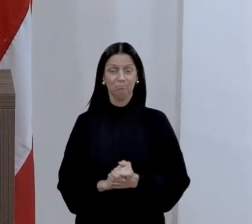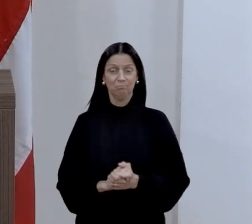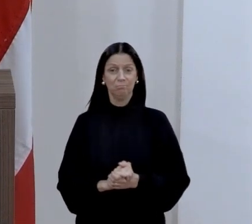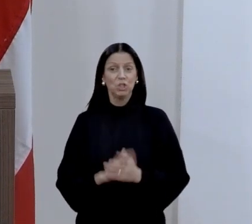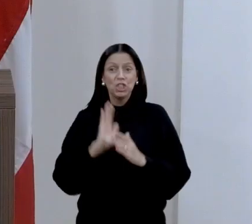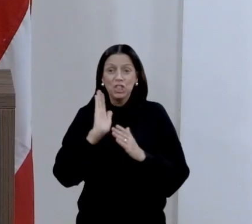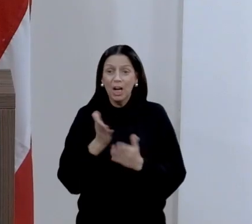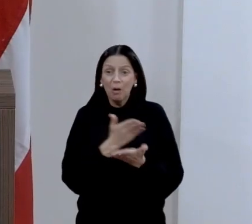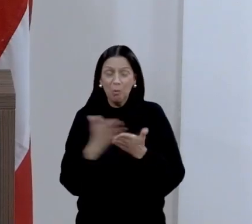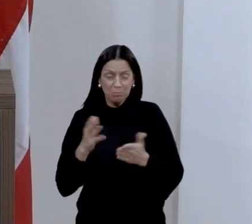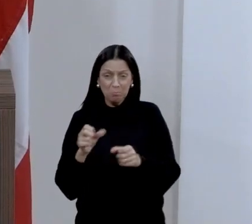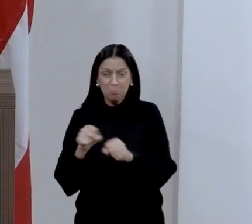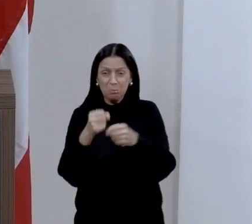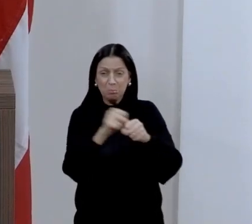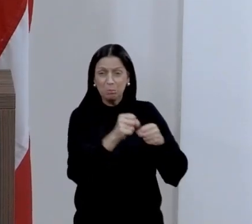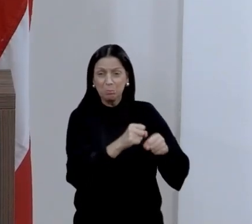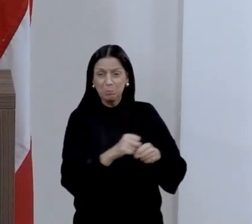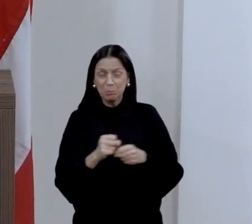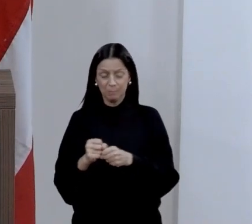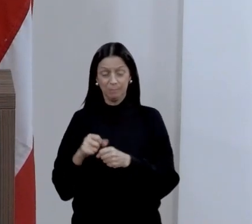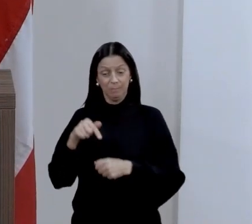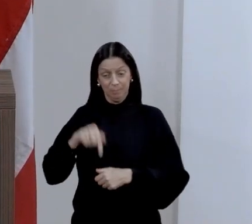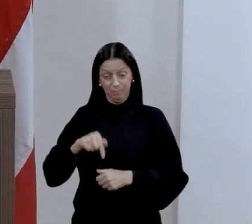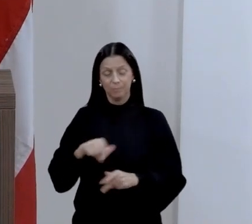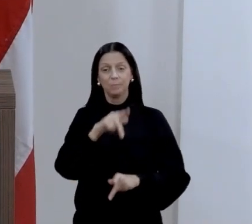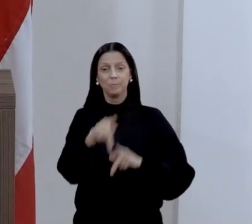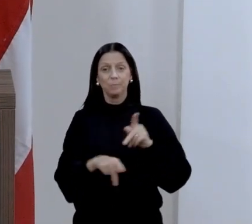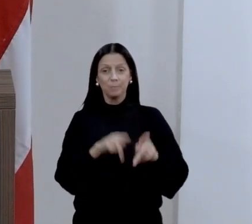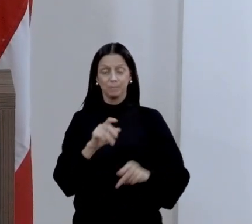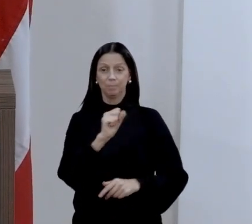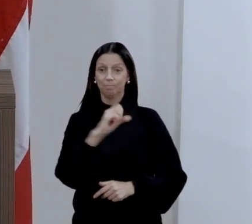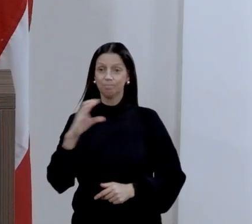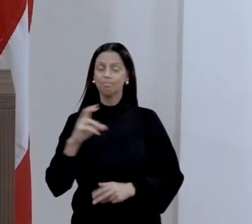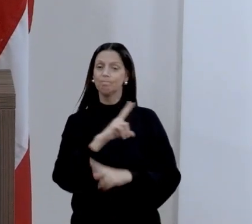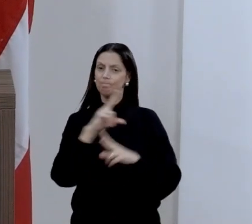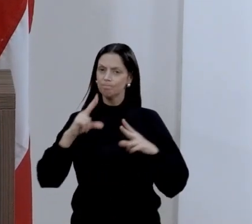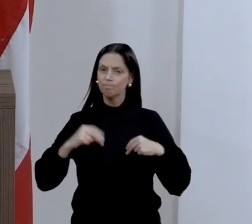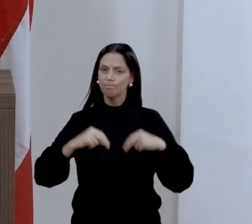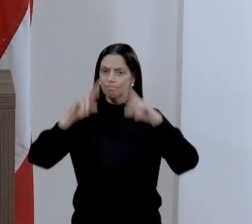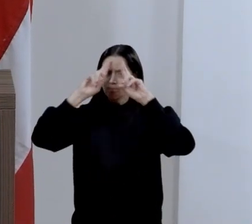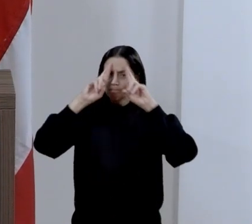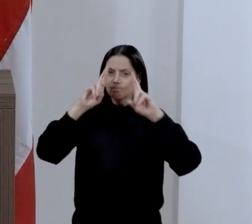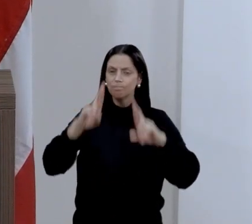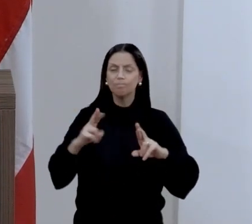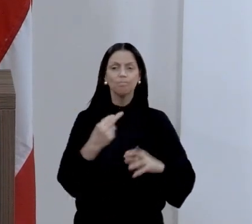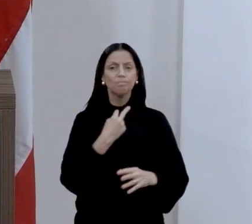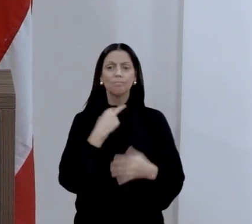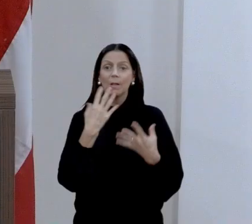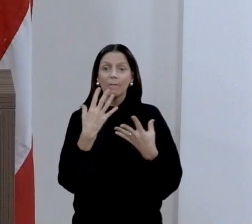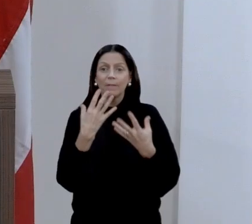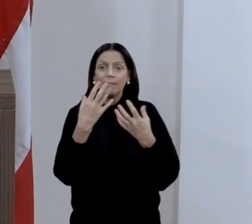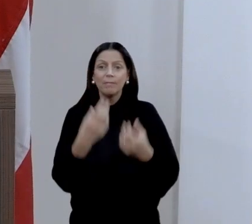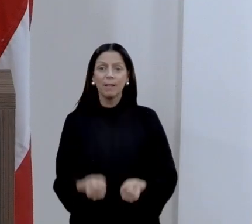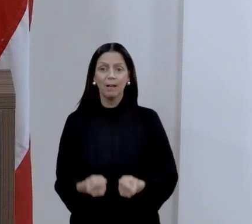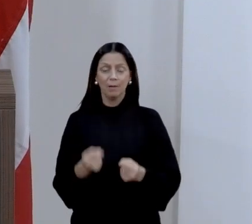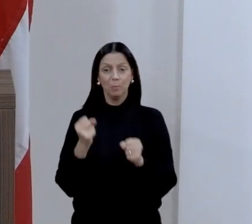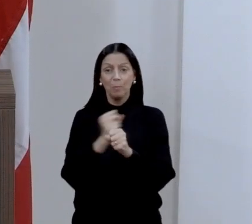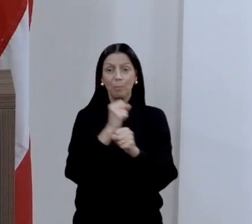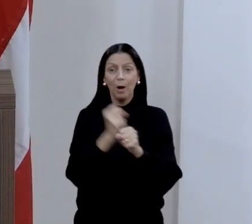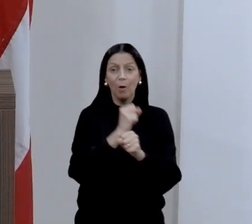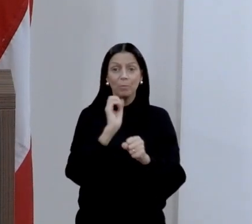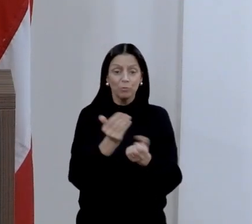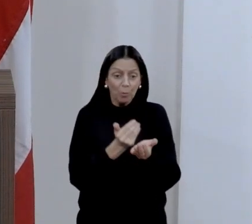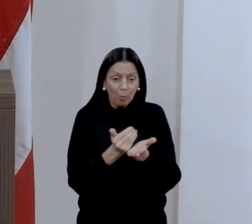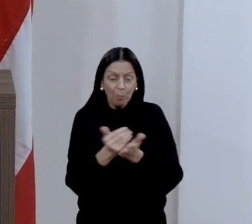catarinense. A população catarinense merece respeito e não pode aceitar que uma obra recém-revitalizada já